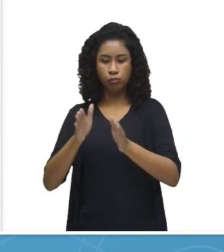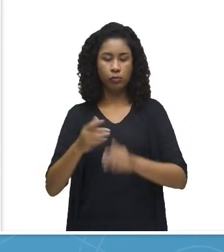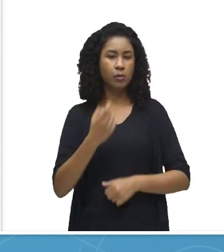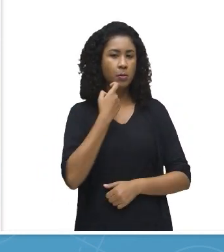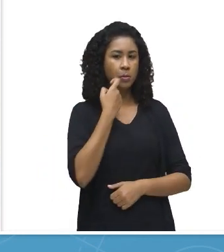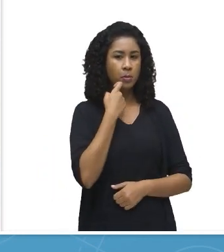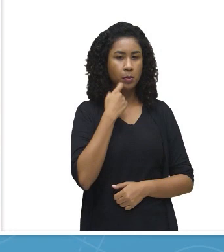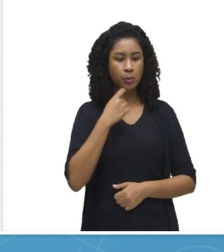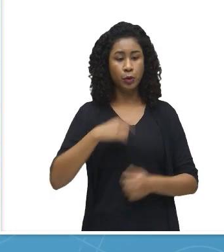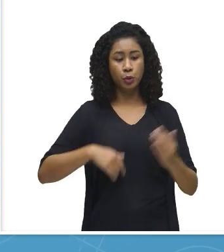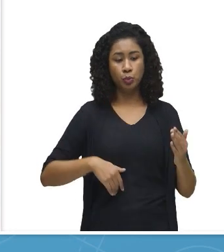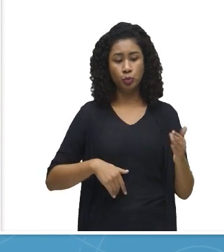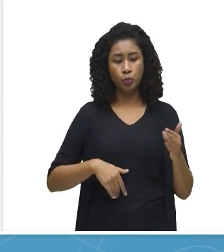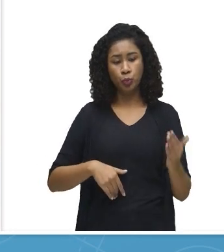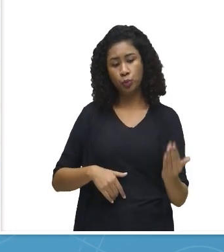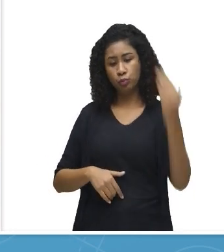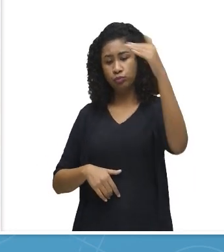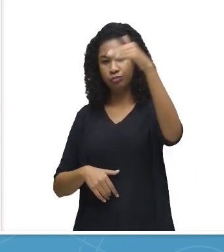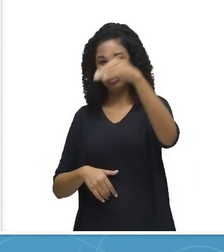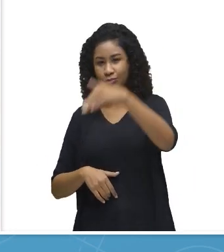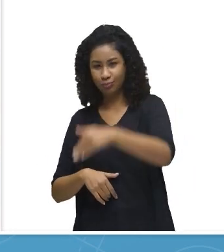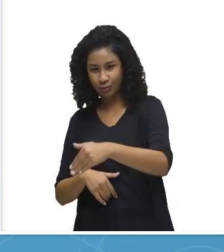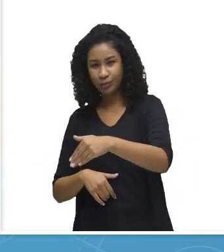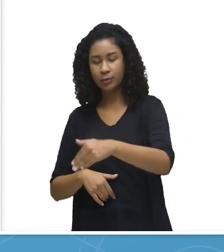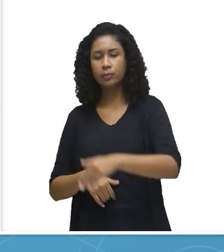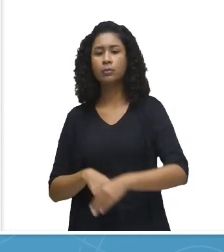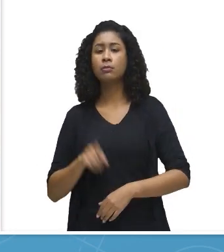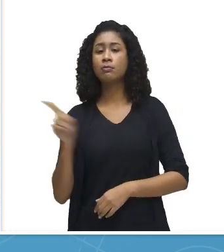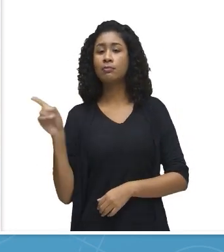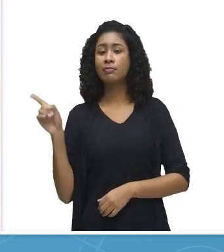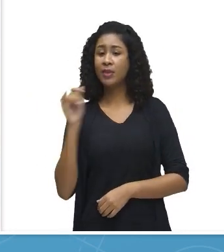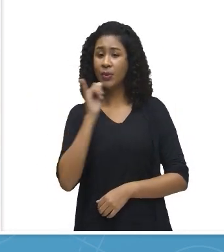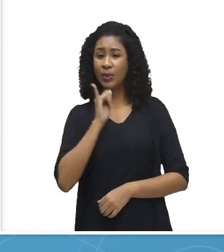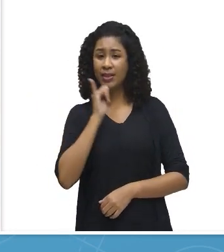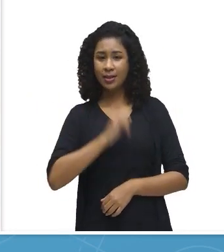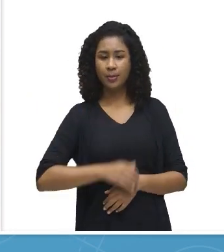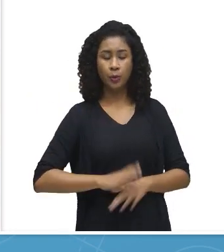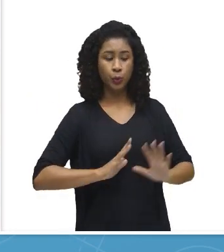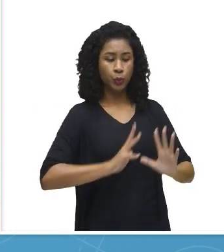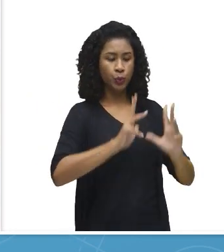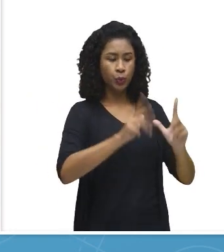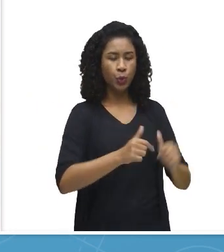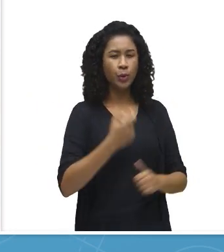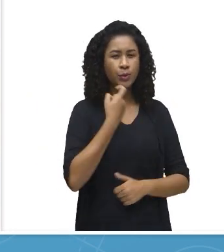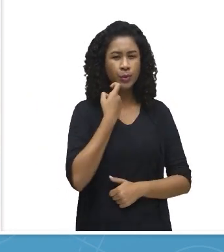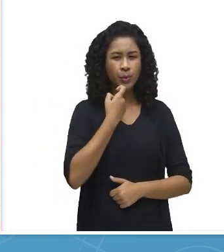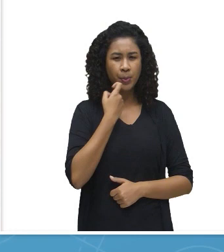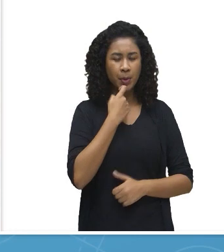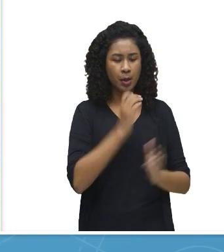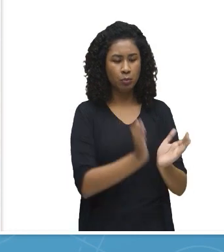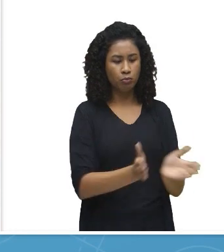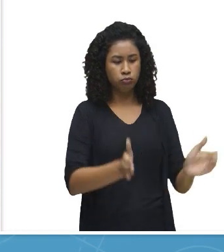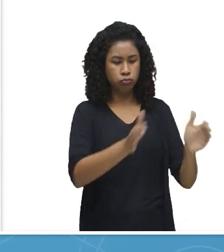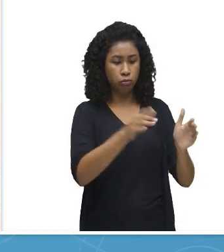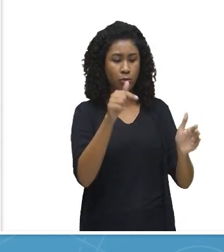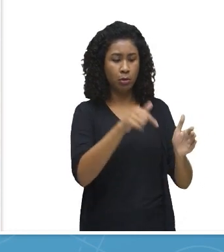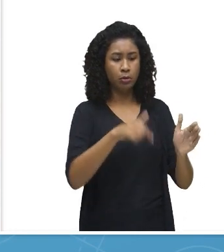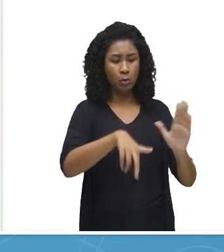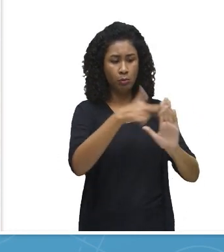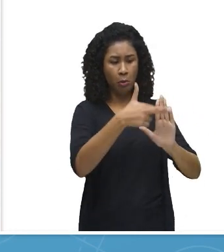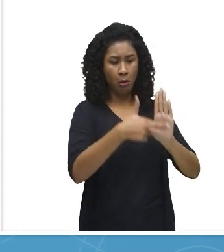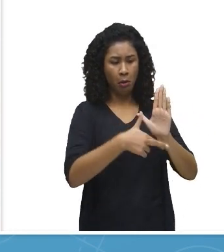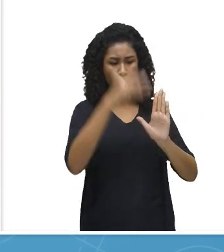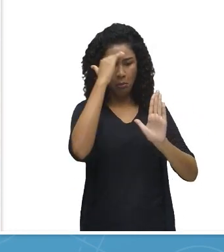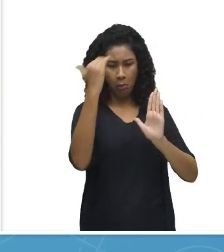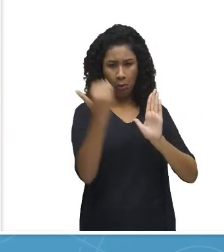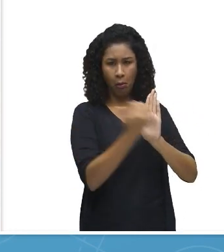um exemplo, né? Todos os peixezinhos aqui estão obedecendo um paradigma, um modelo, um jeito de ser, e o